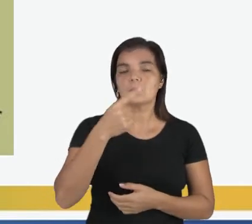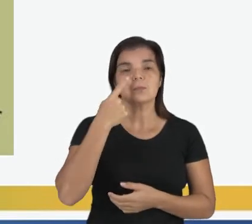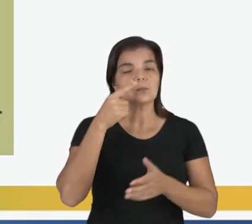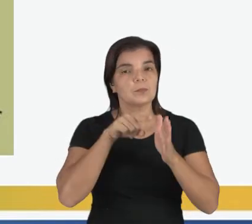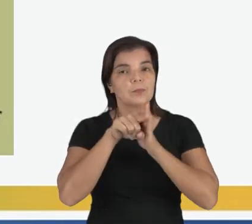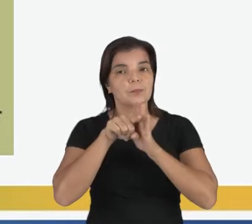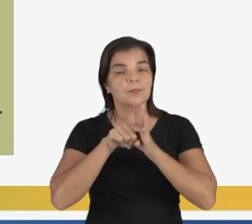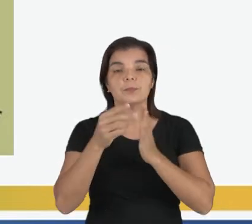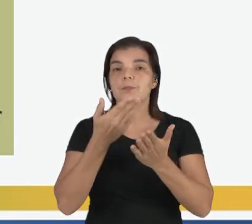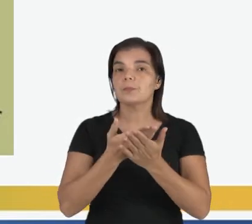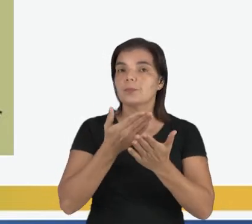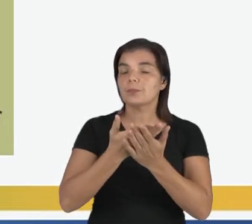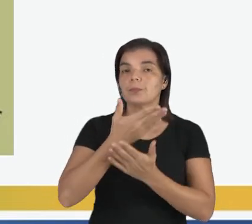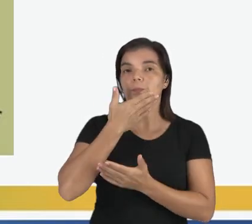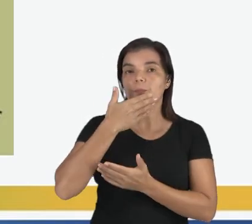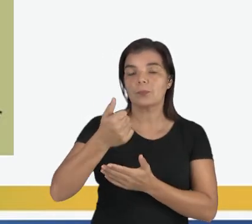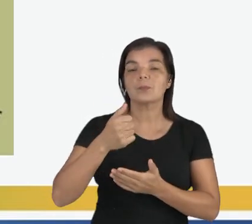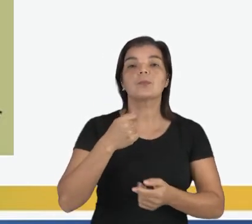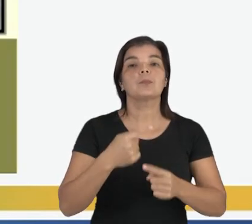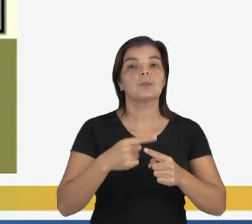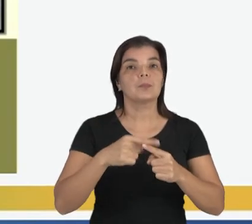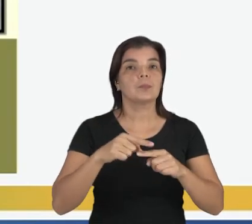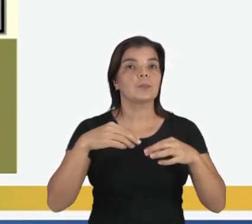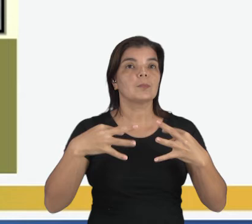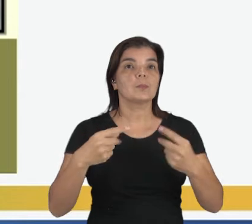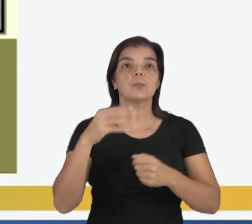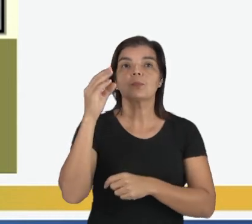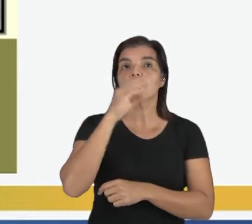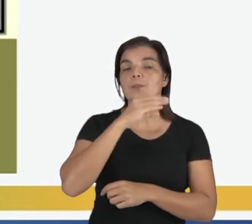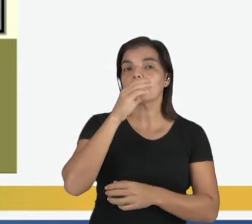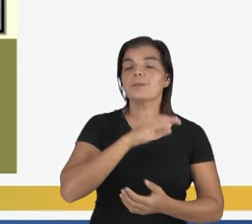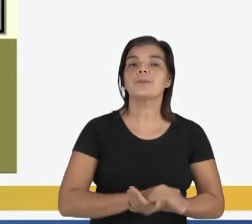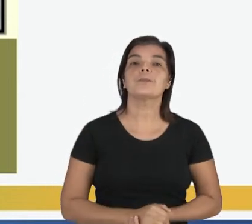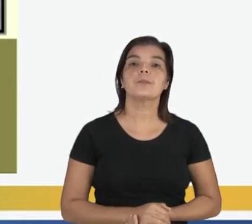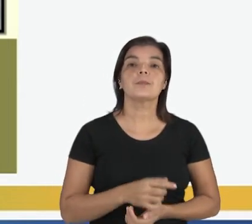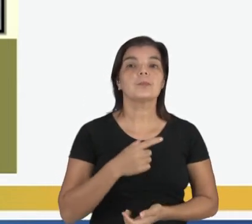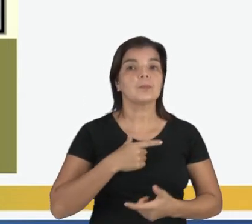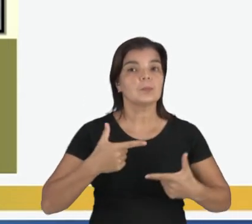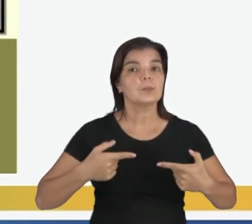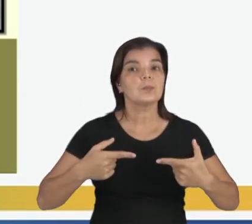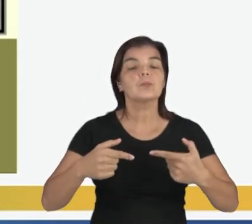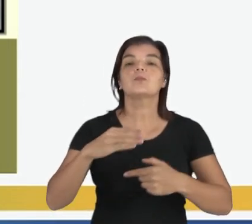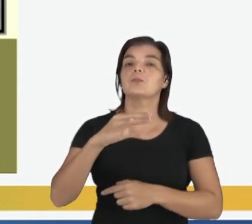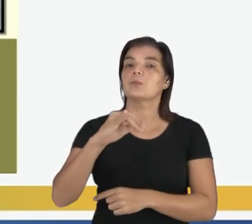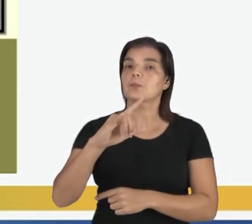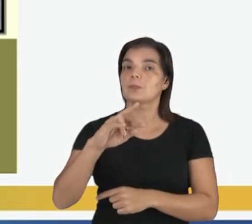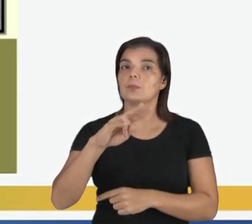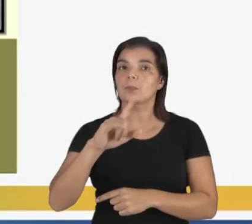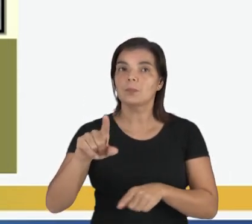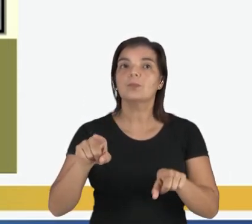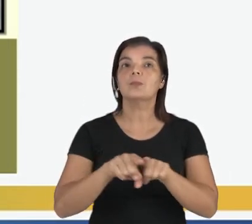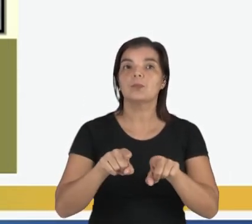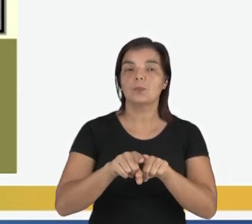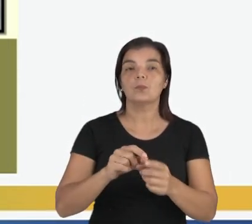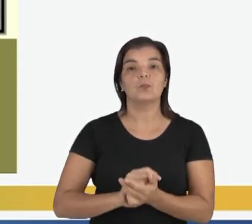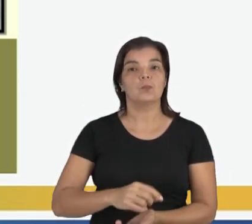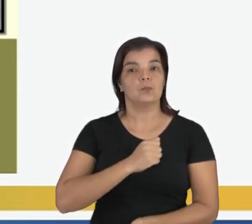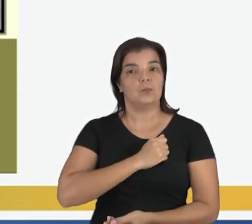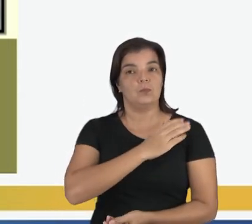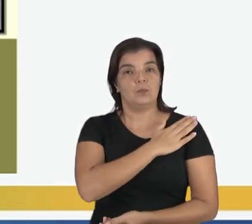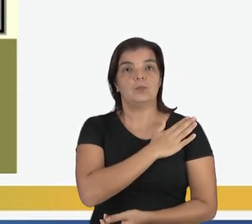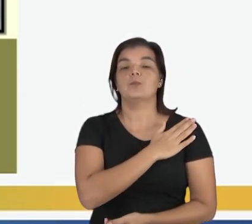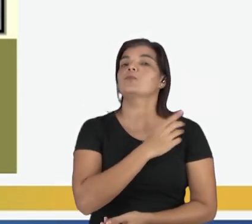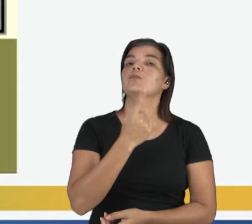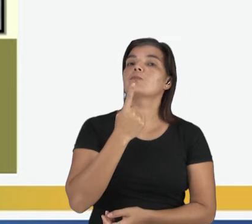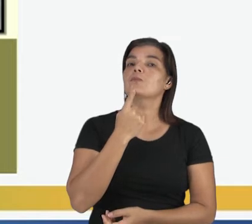vão estudar melhor sobre esse assunto, né? Que aqui tudo muito rápido. A gente vai ter uma guerra civil, né? Do Exército Branco contra o